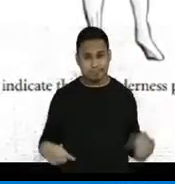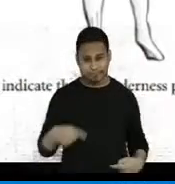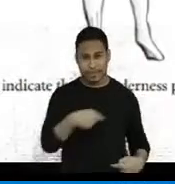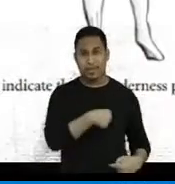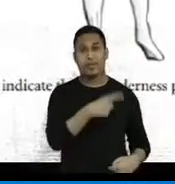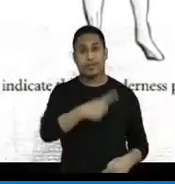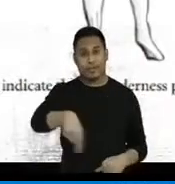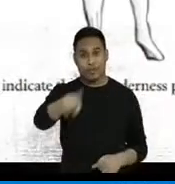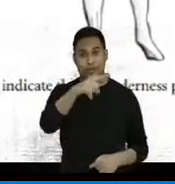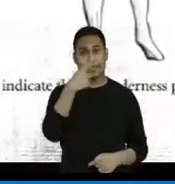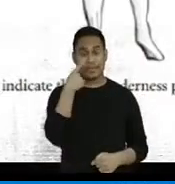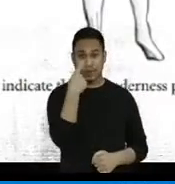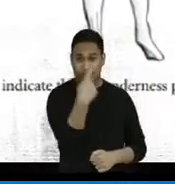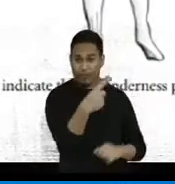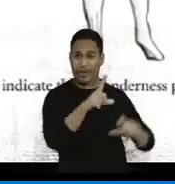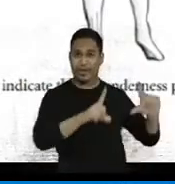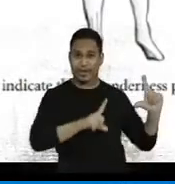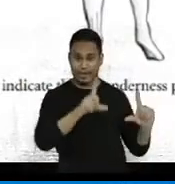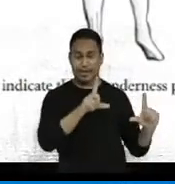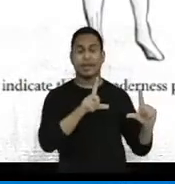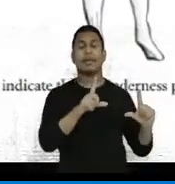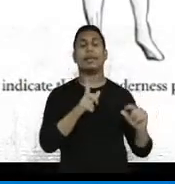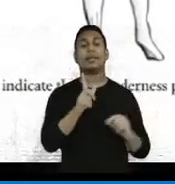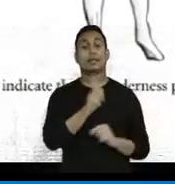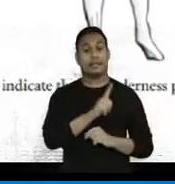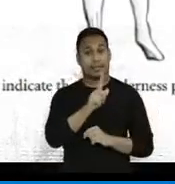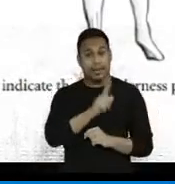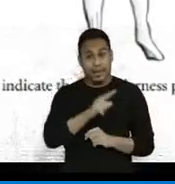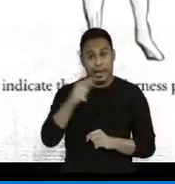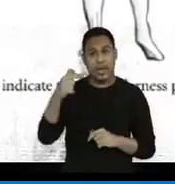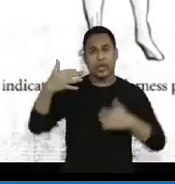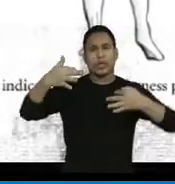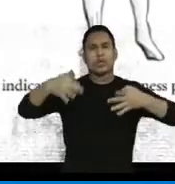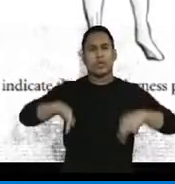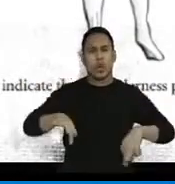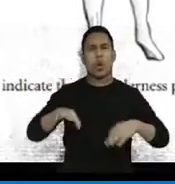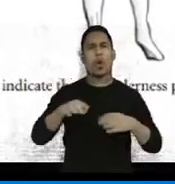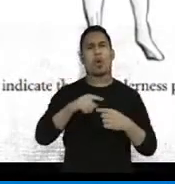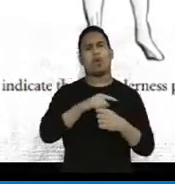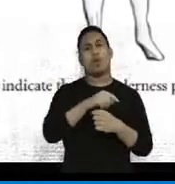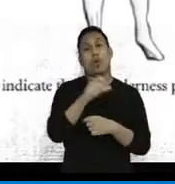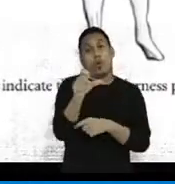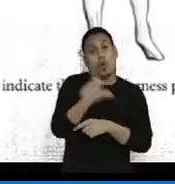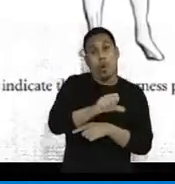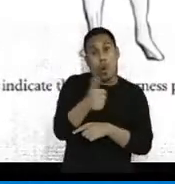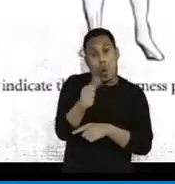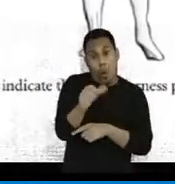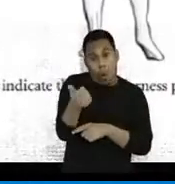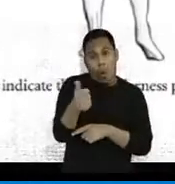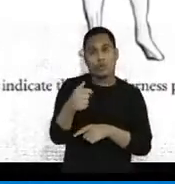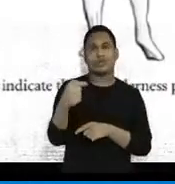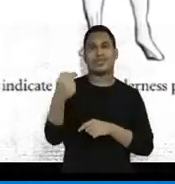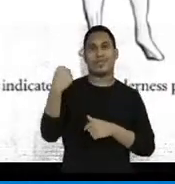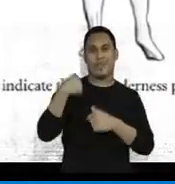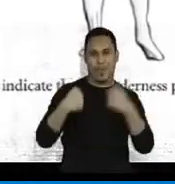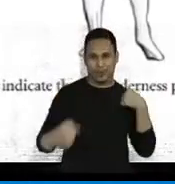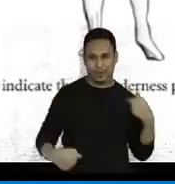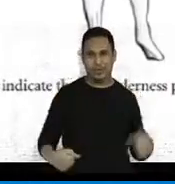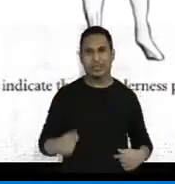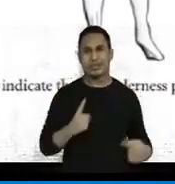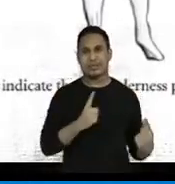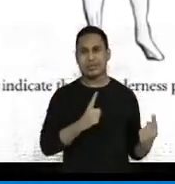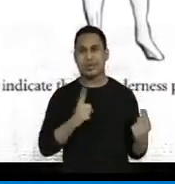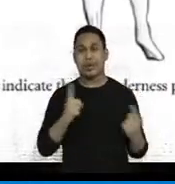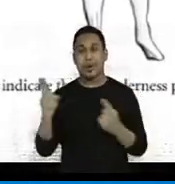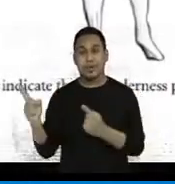existe dor em pelo menos 11 desses pontinhos, há mais de 3 meses, uma dor que é persistente